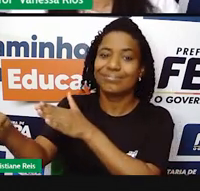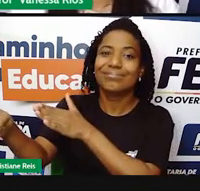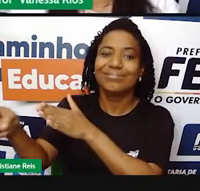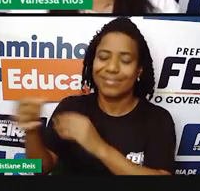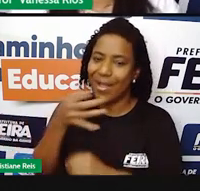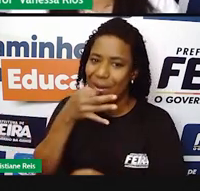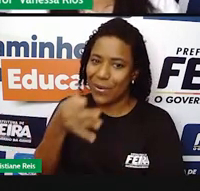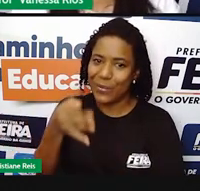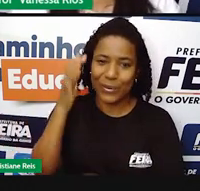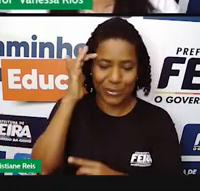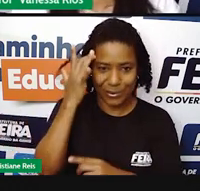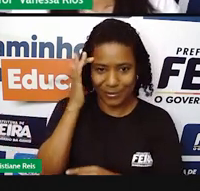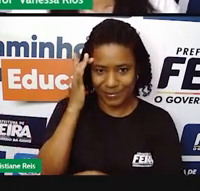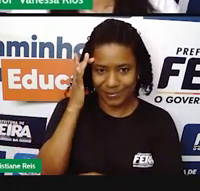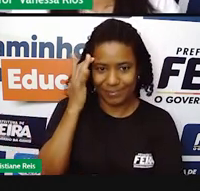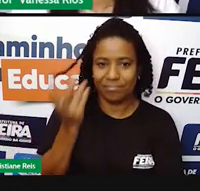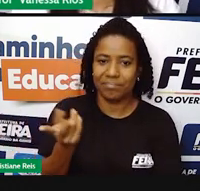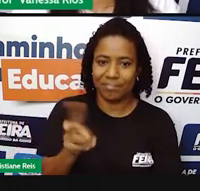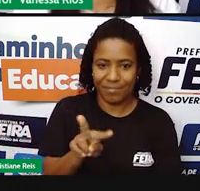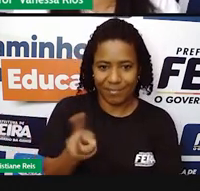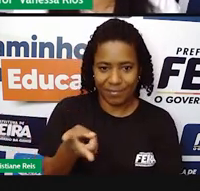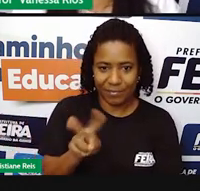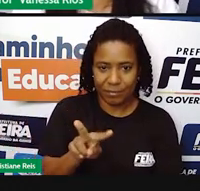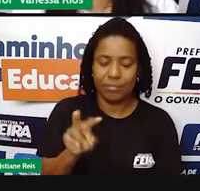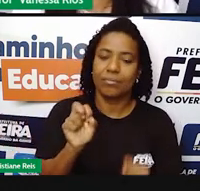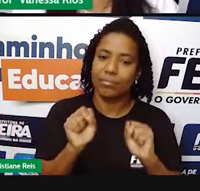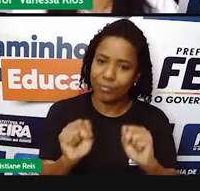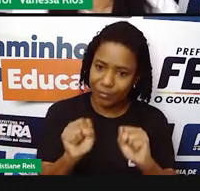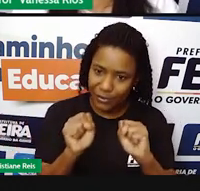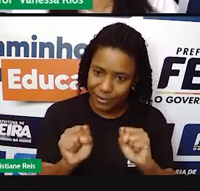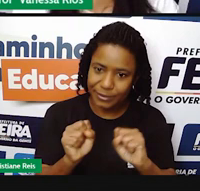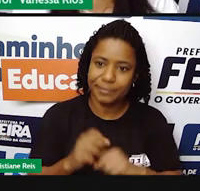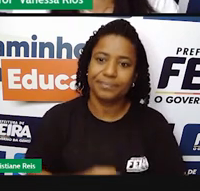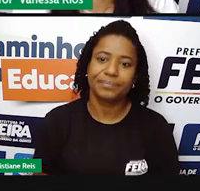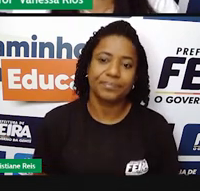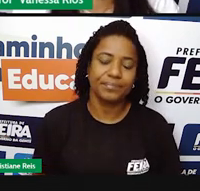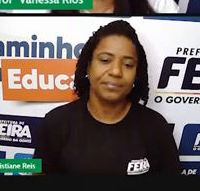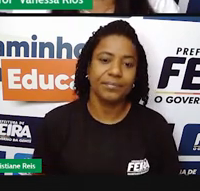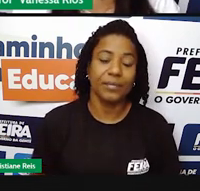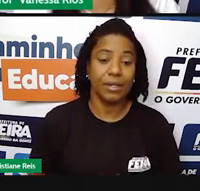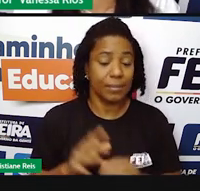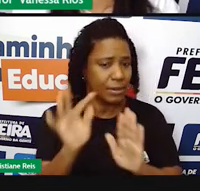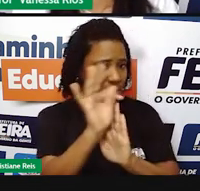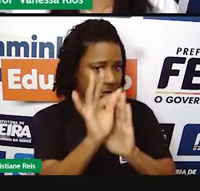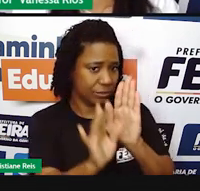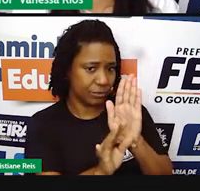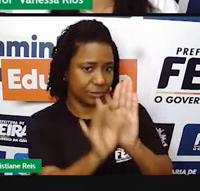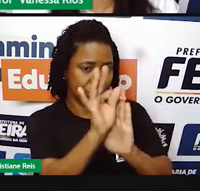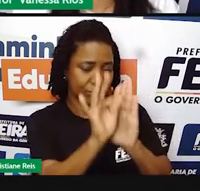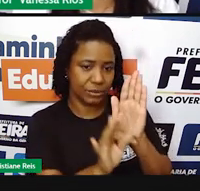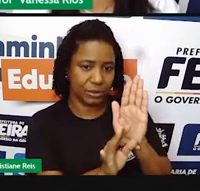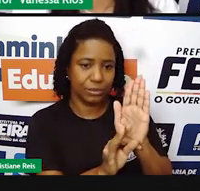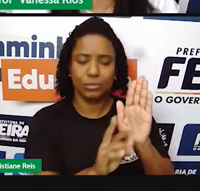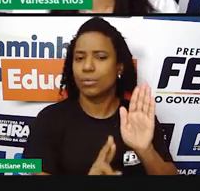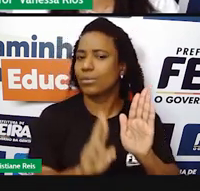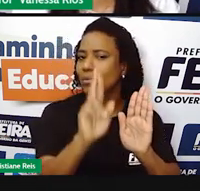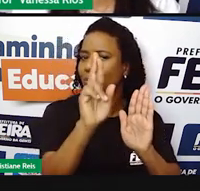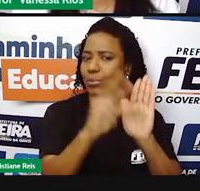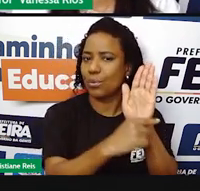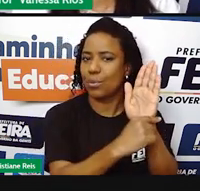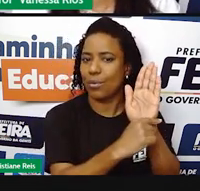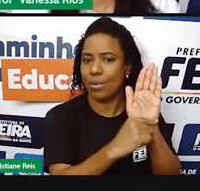do assunto que estiver sendo tratado. E aí, então, são textos assinados pelo autor. Então, vão estar ali, normalmente,